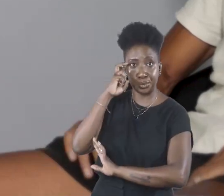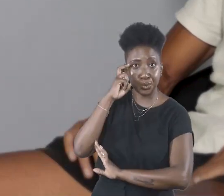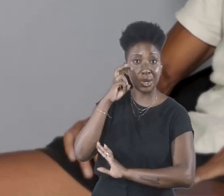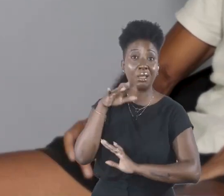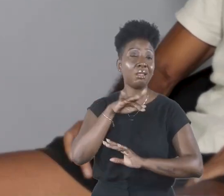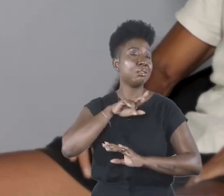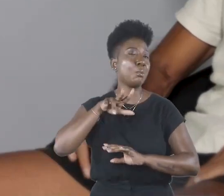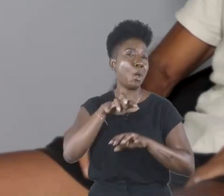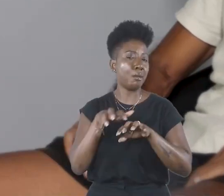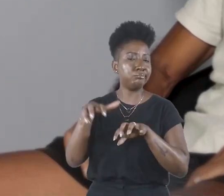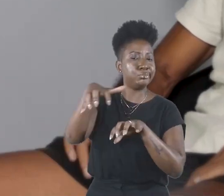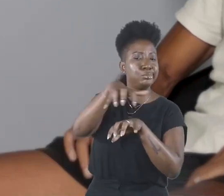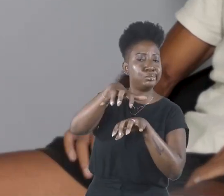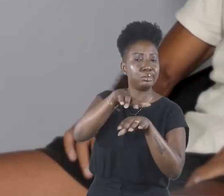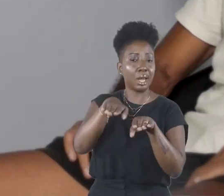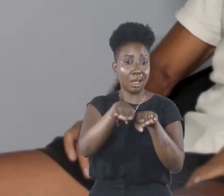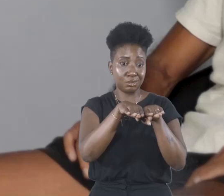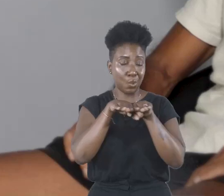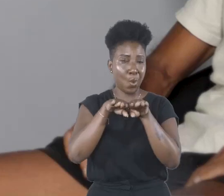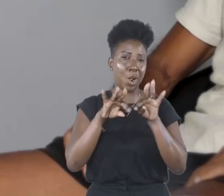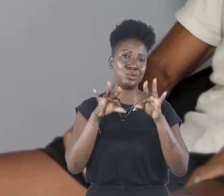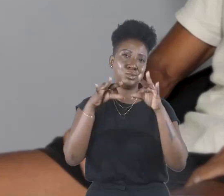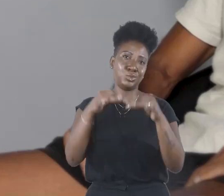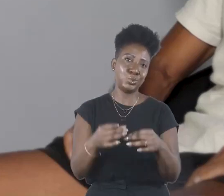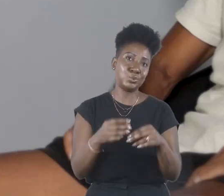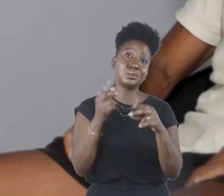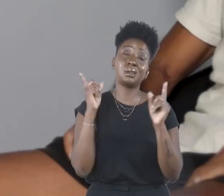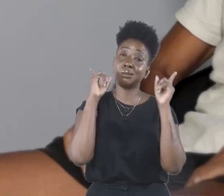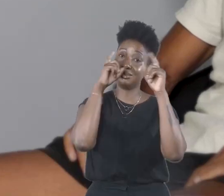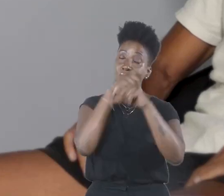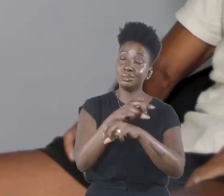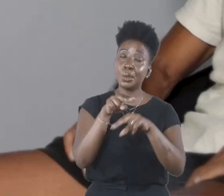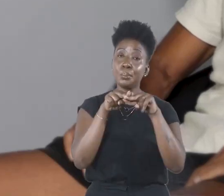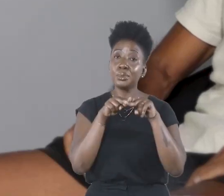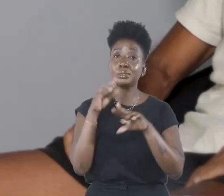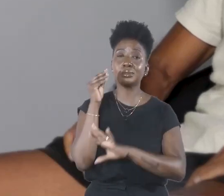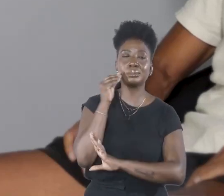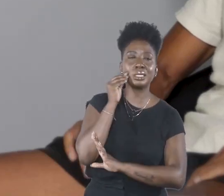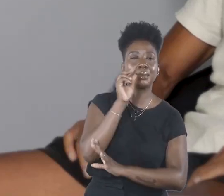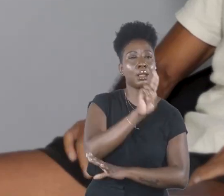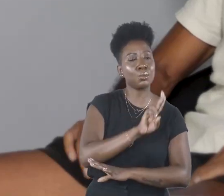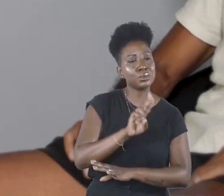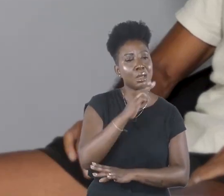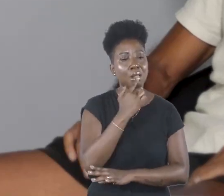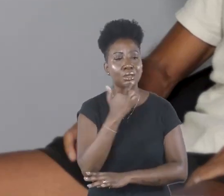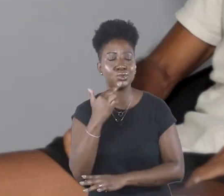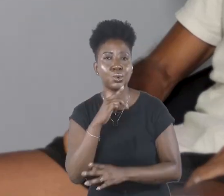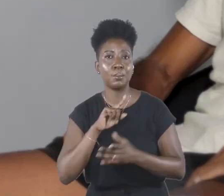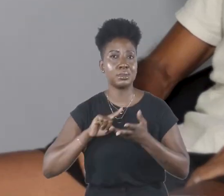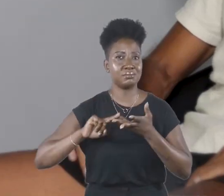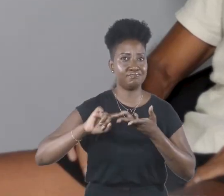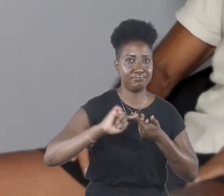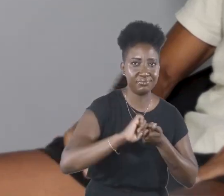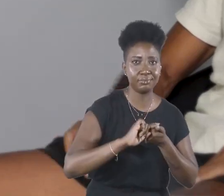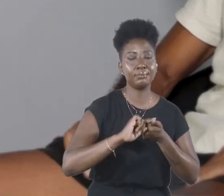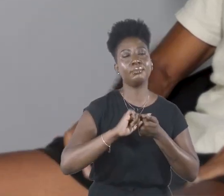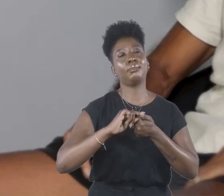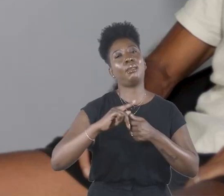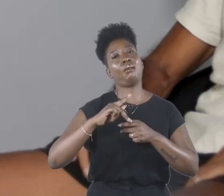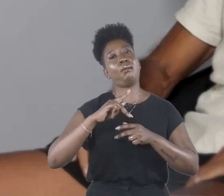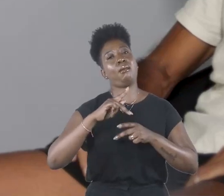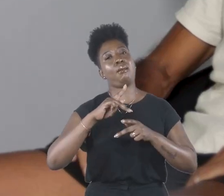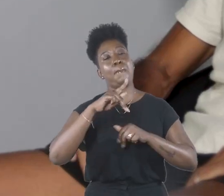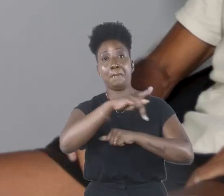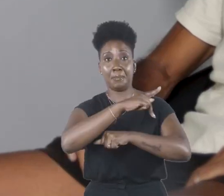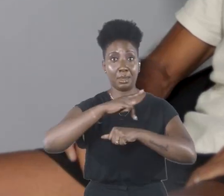não hegemônicas, é muito difícil, para não dizer inexistente. Então a gente tenta chegar usando os idiomas a esses